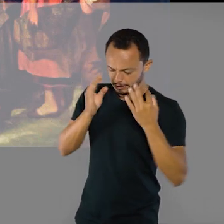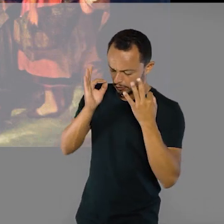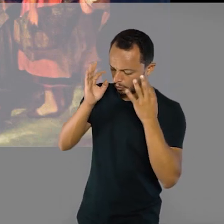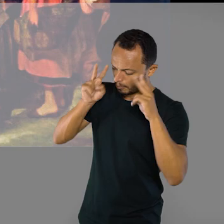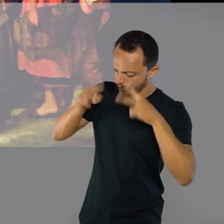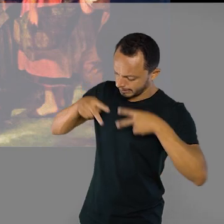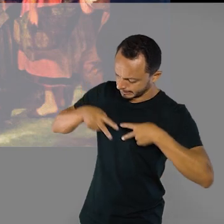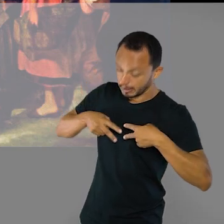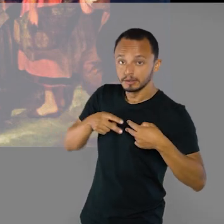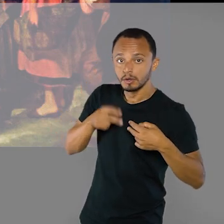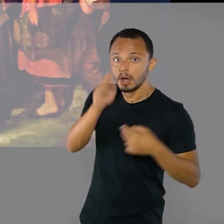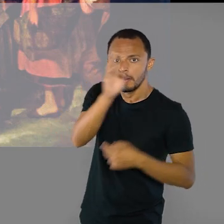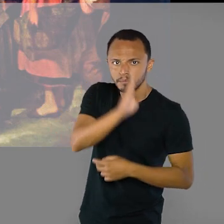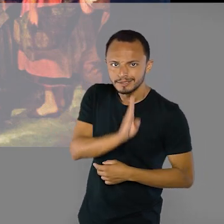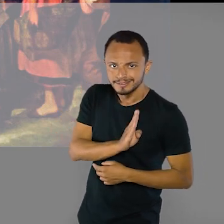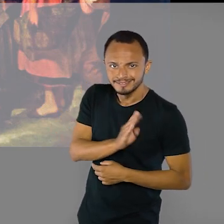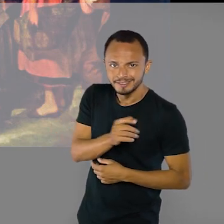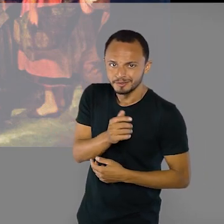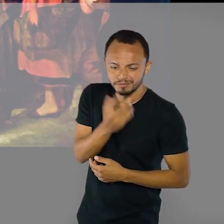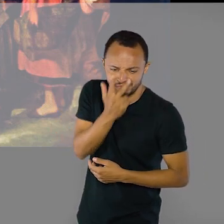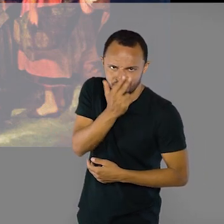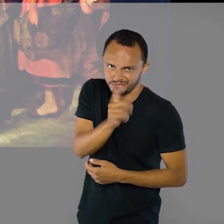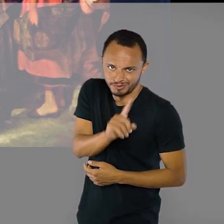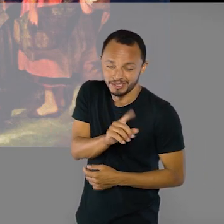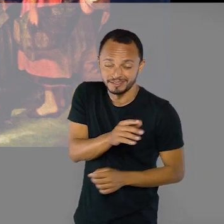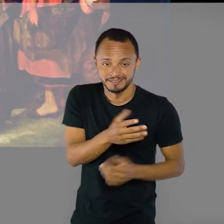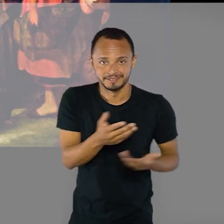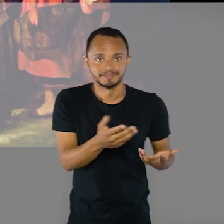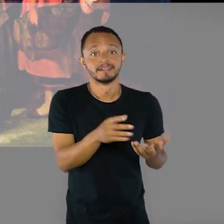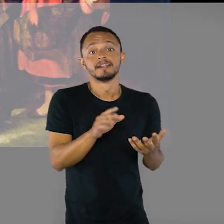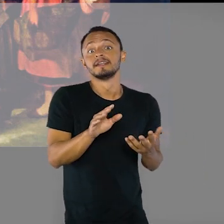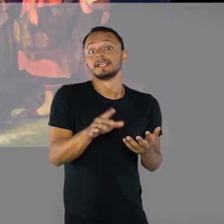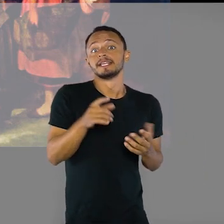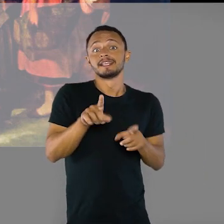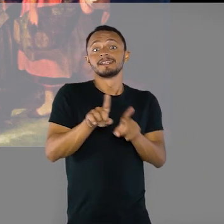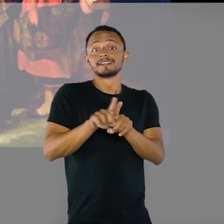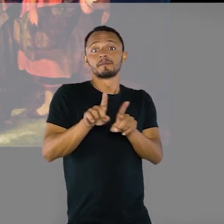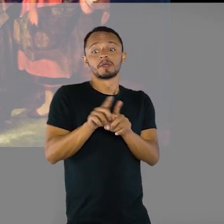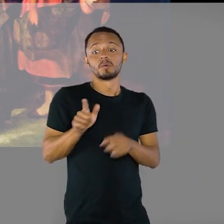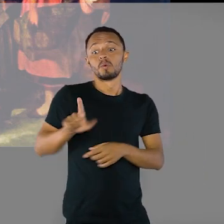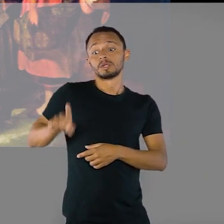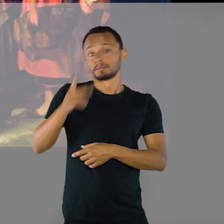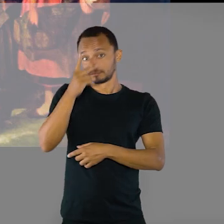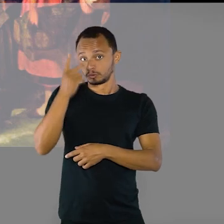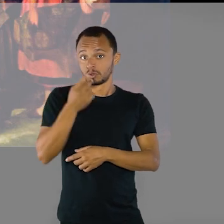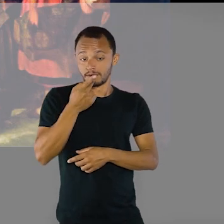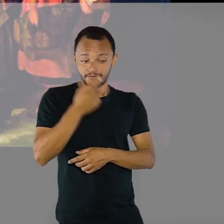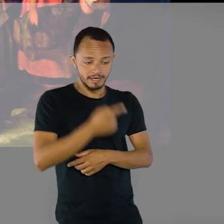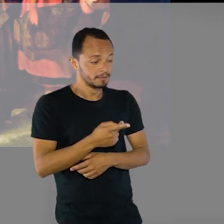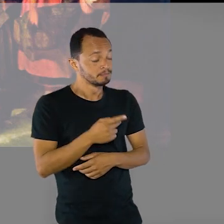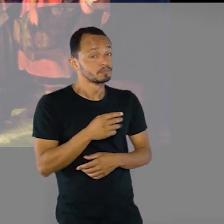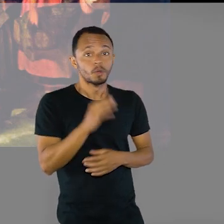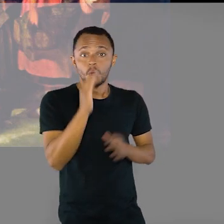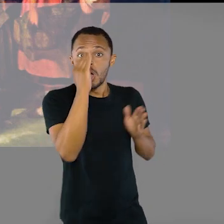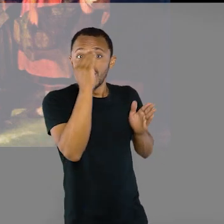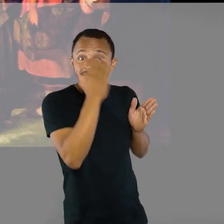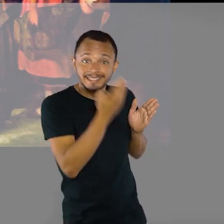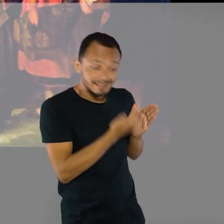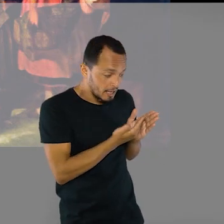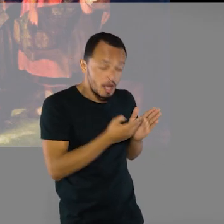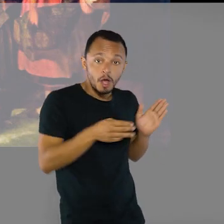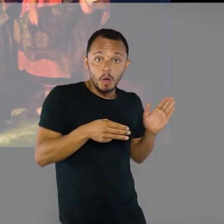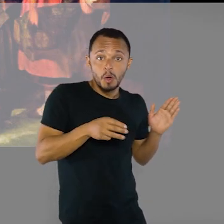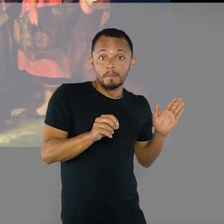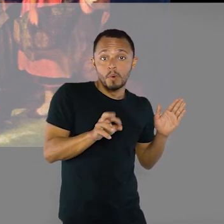parecem brasileiros. E o Porto Alegre ainda critica mais, falando que, a acreditar no Moreau, todos os brasileiros